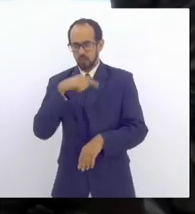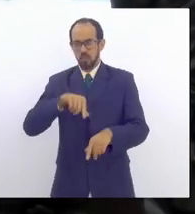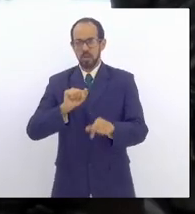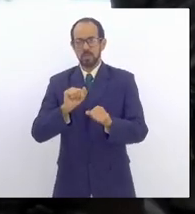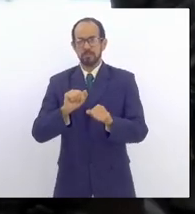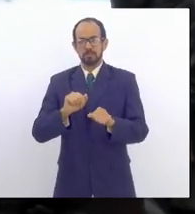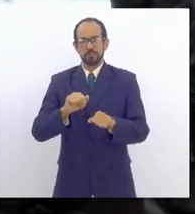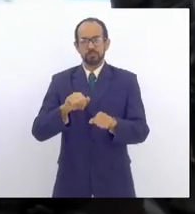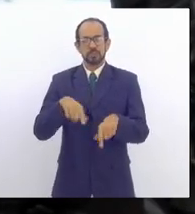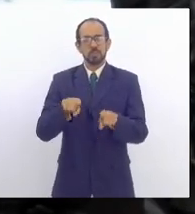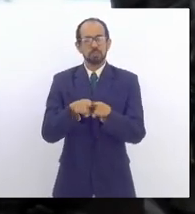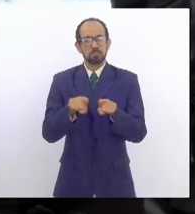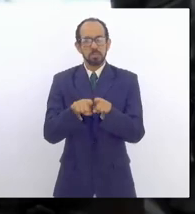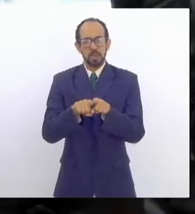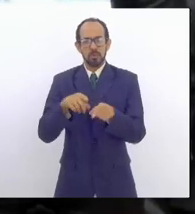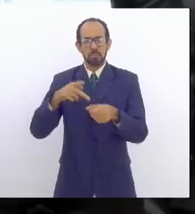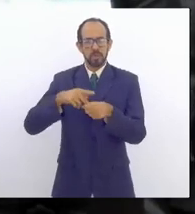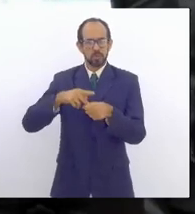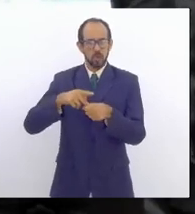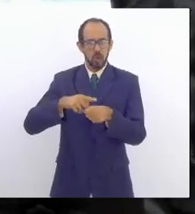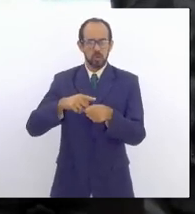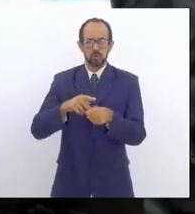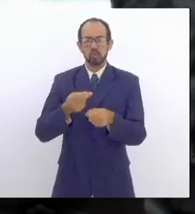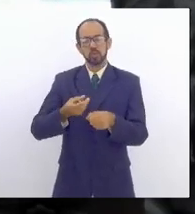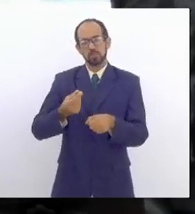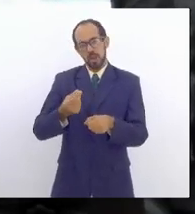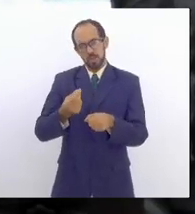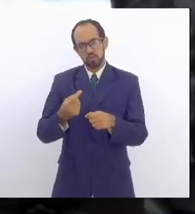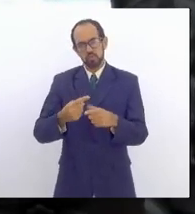do barril do preço do barril do petróleo,